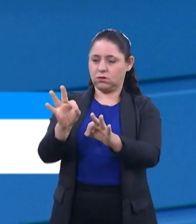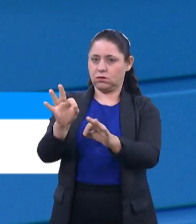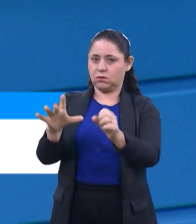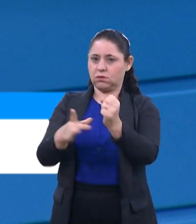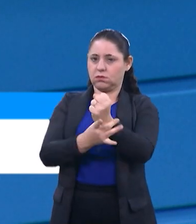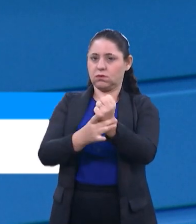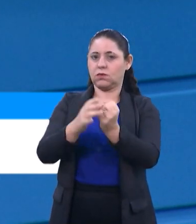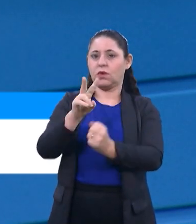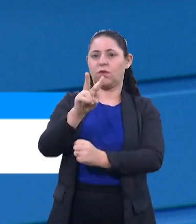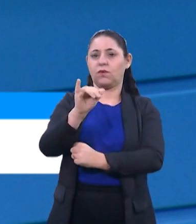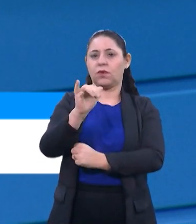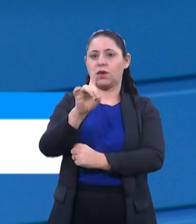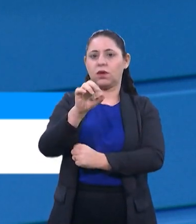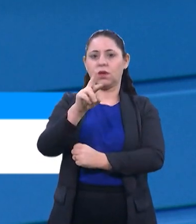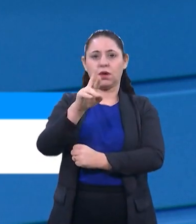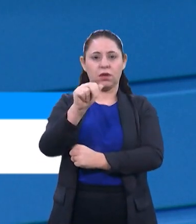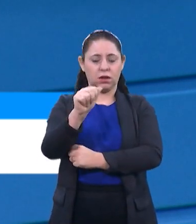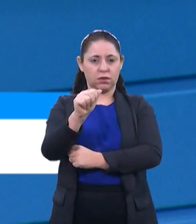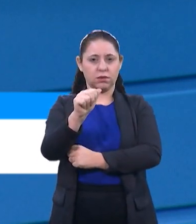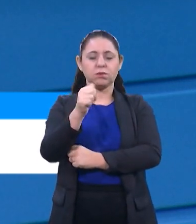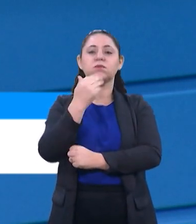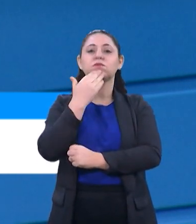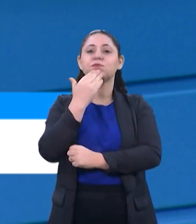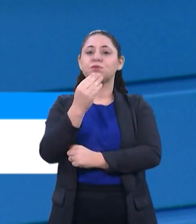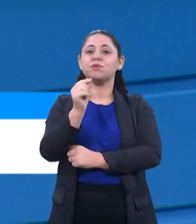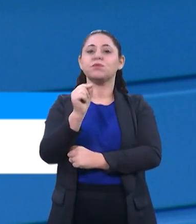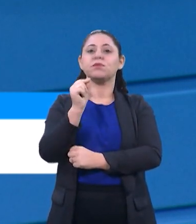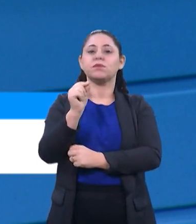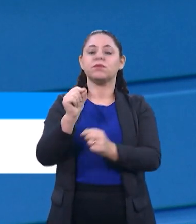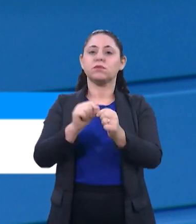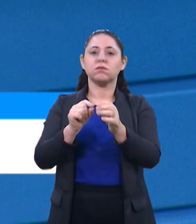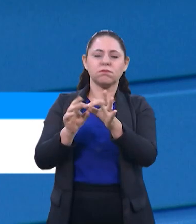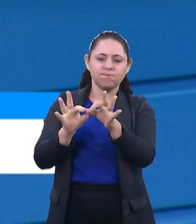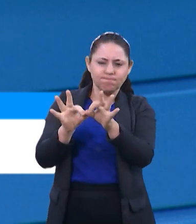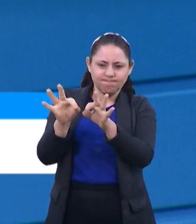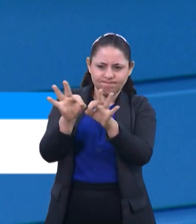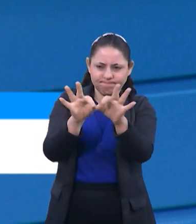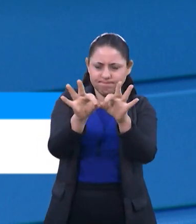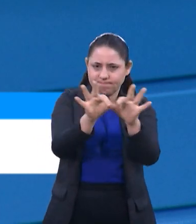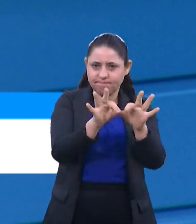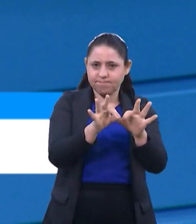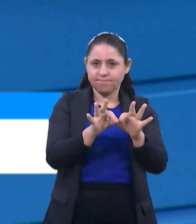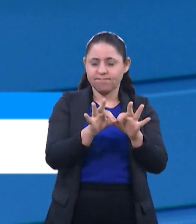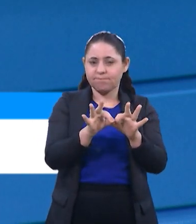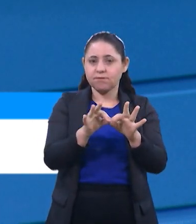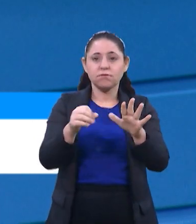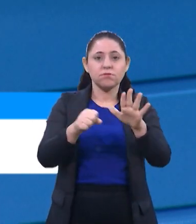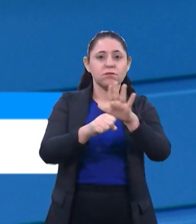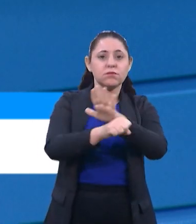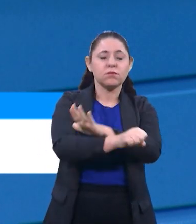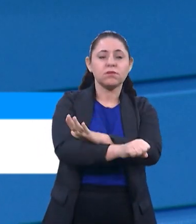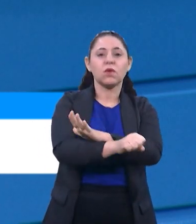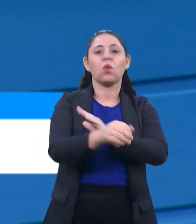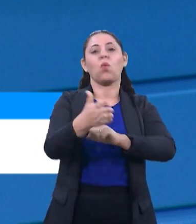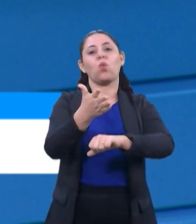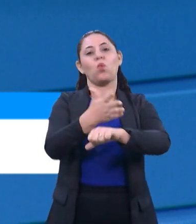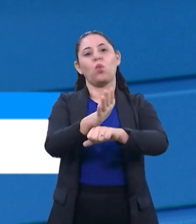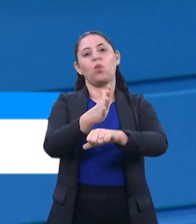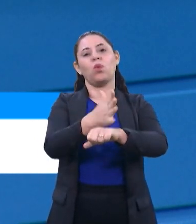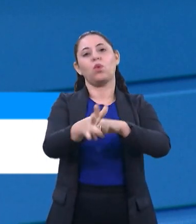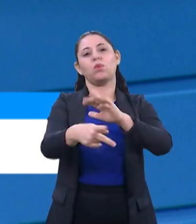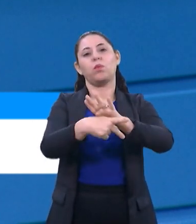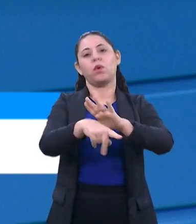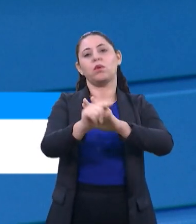Segurança Pública, senhor Antônio Carlos Videira, solicitando que sejam organizadas e